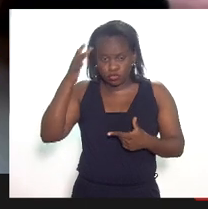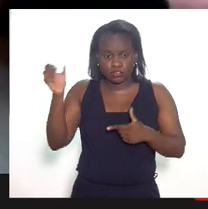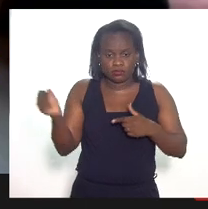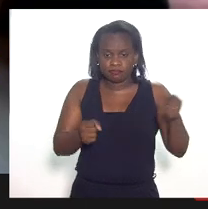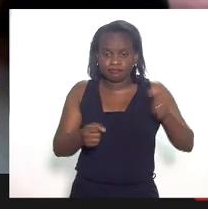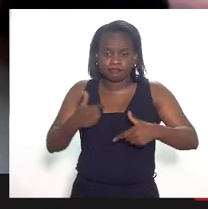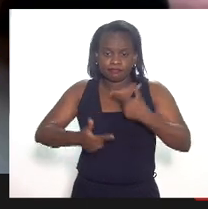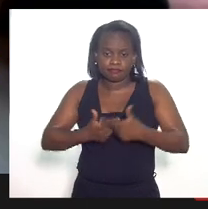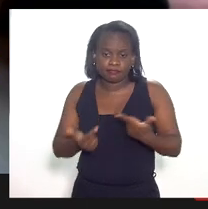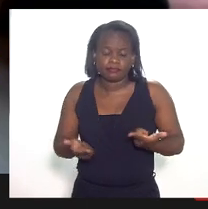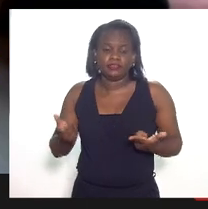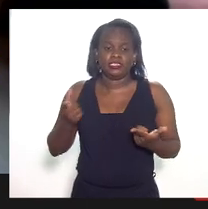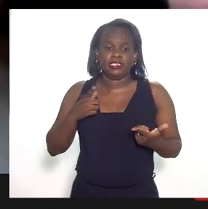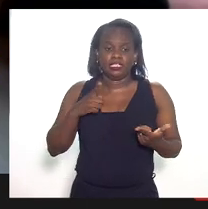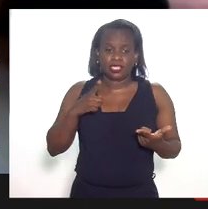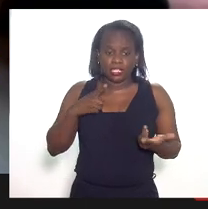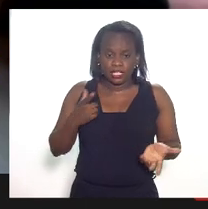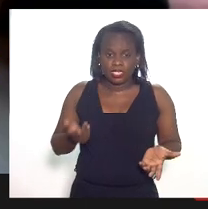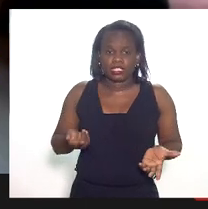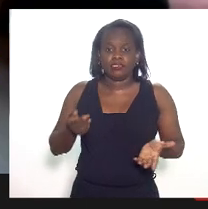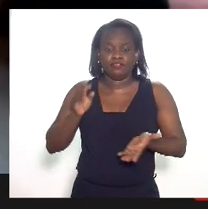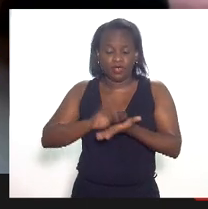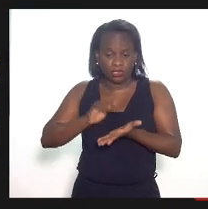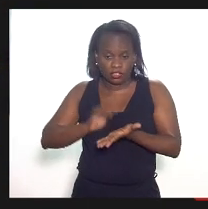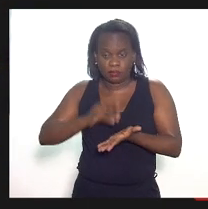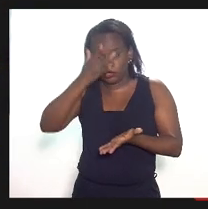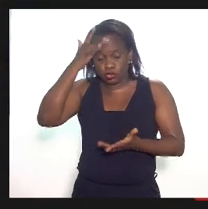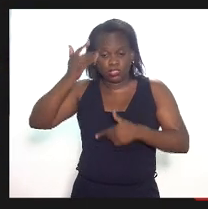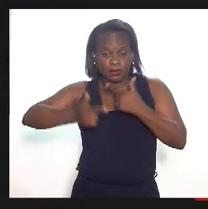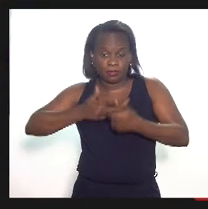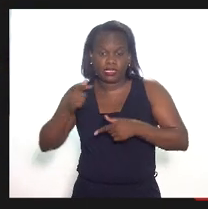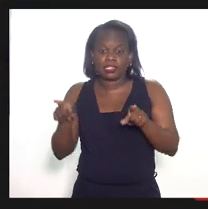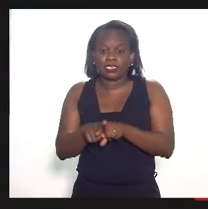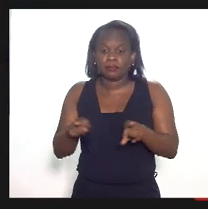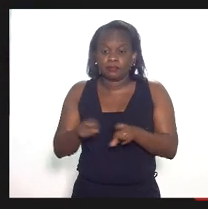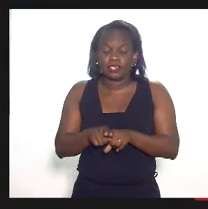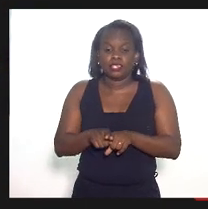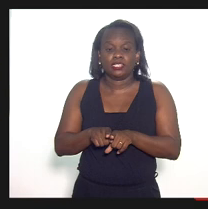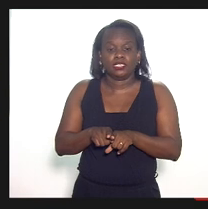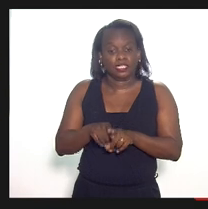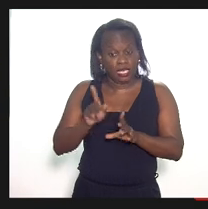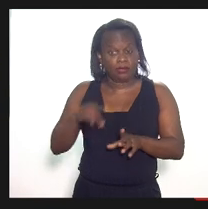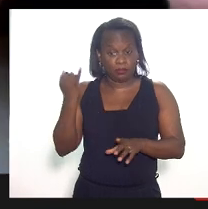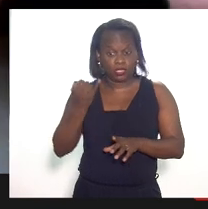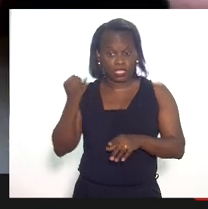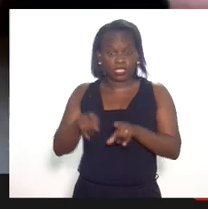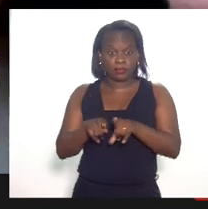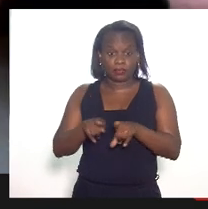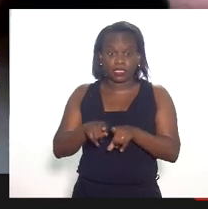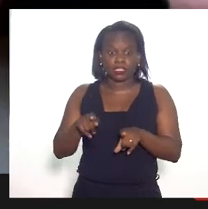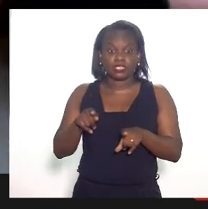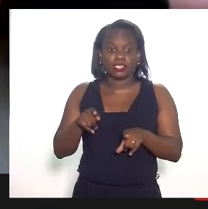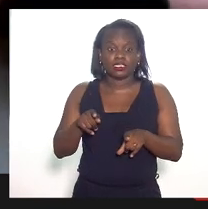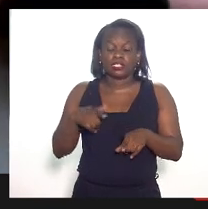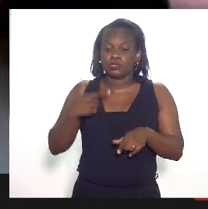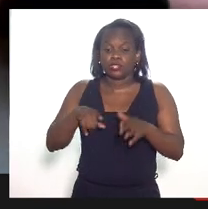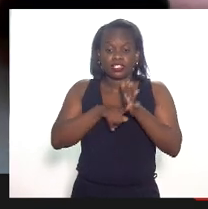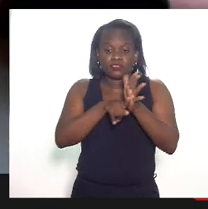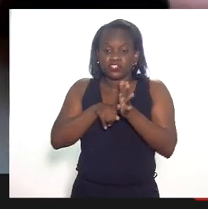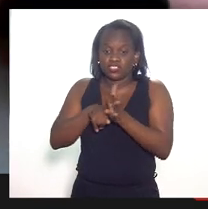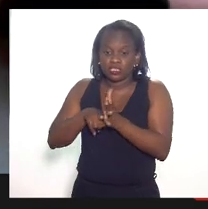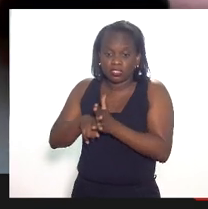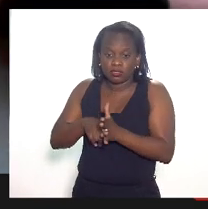humanos, não só de ausência de recursos humanos, como também a não, isso é importante, a não